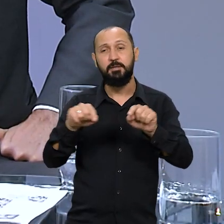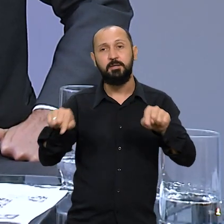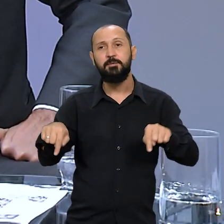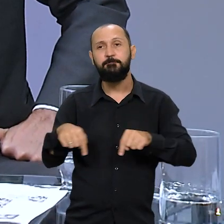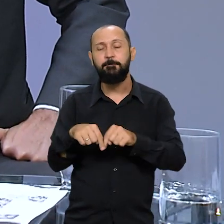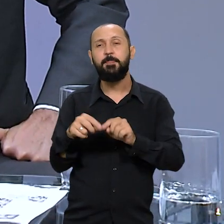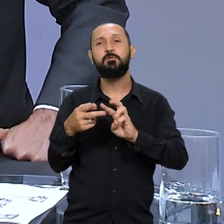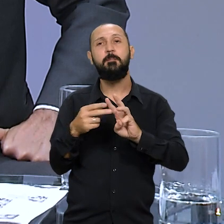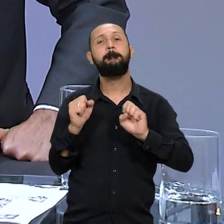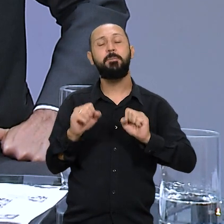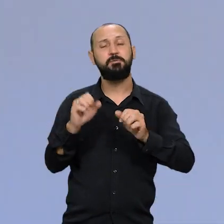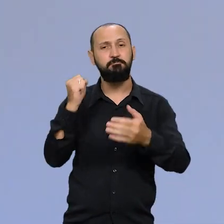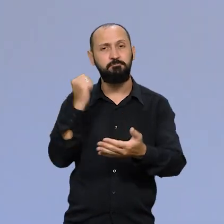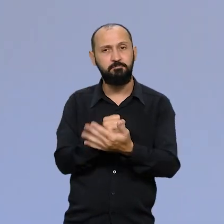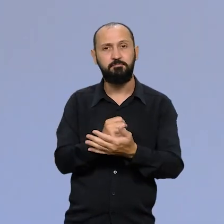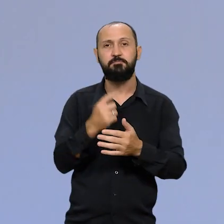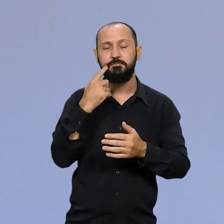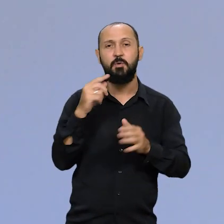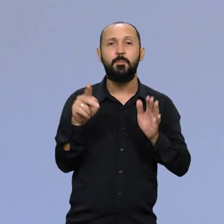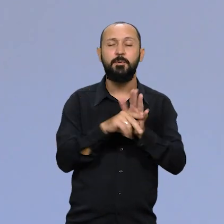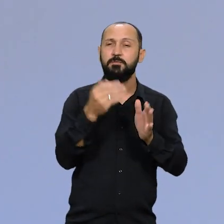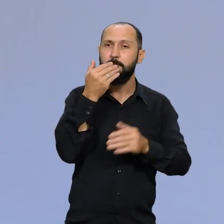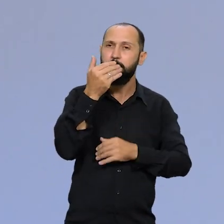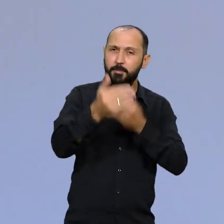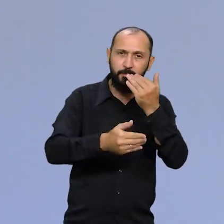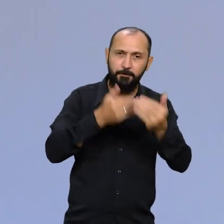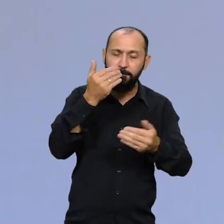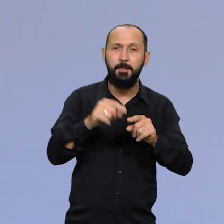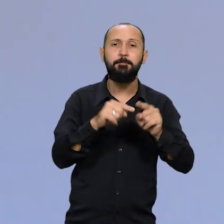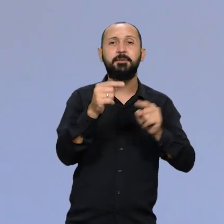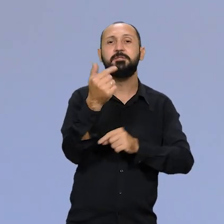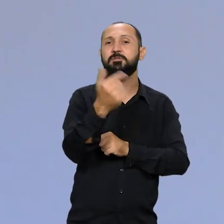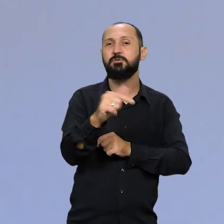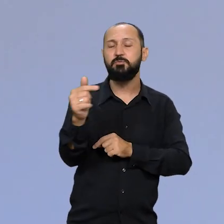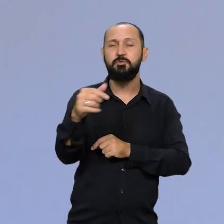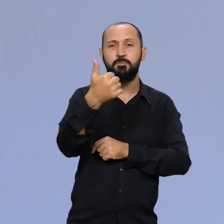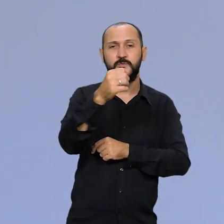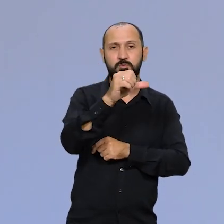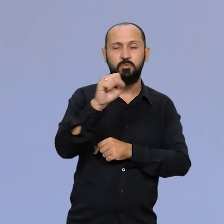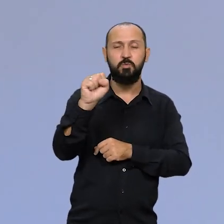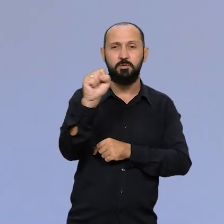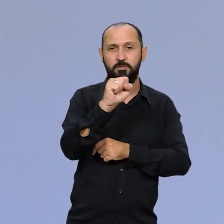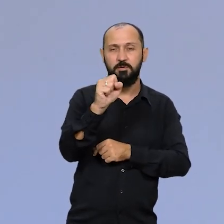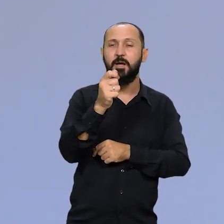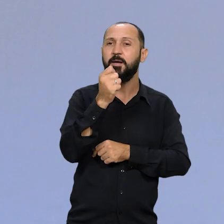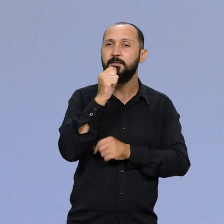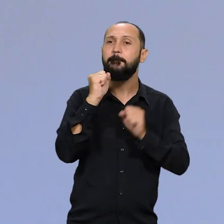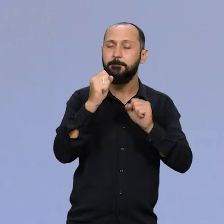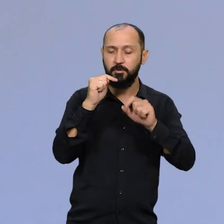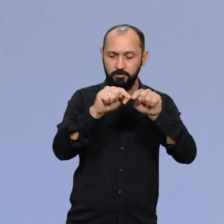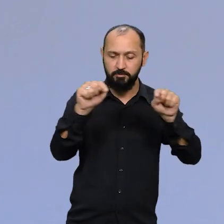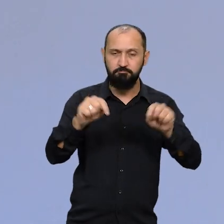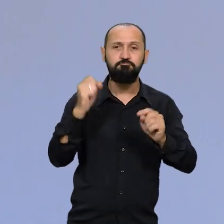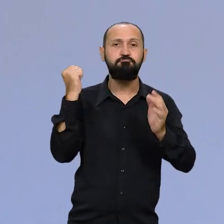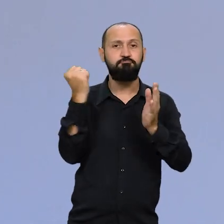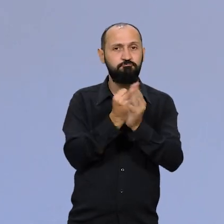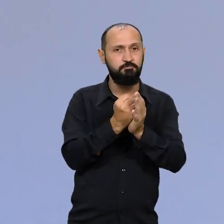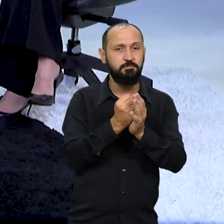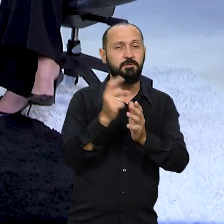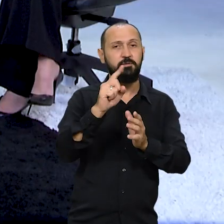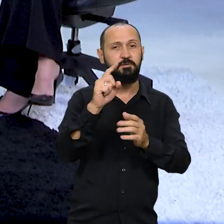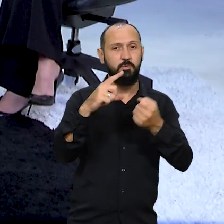Enquanto nós estivermos defendendo indigenato, que qualquer centímetro quadrado pode ser demarcado como terra indígena, nós temos um problema